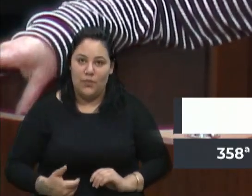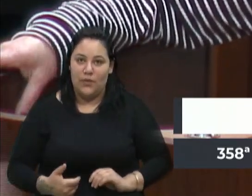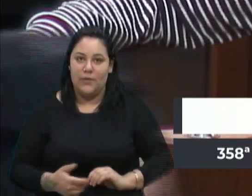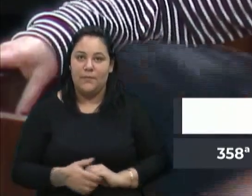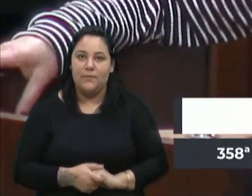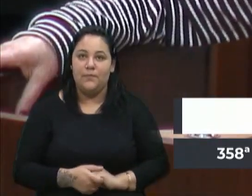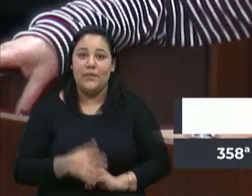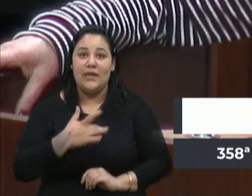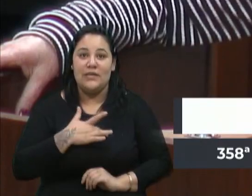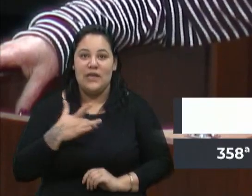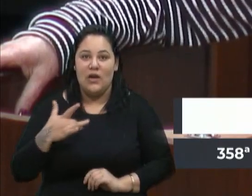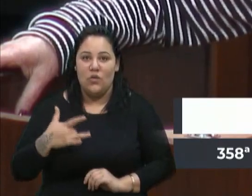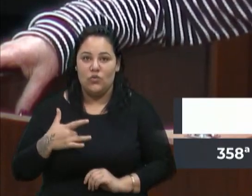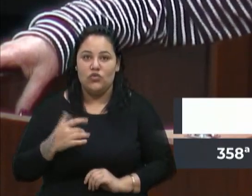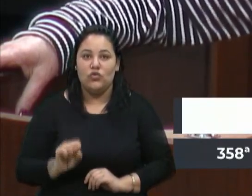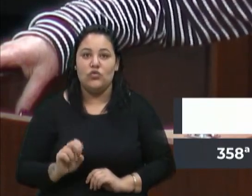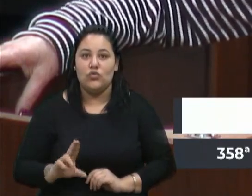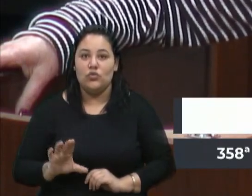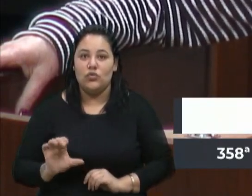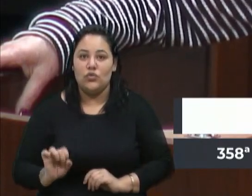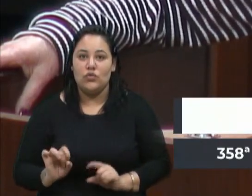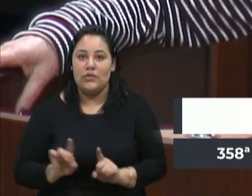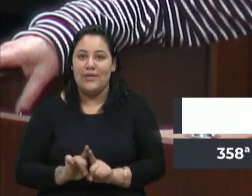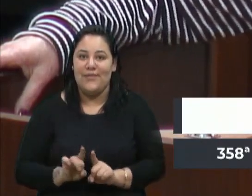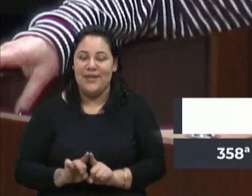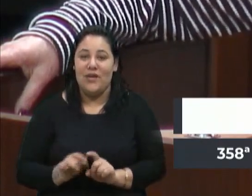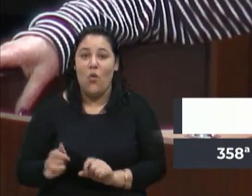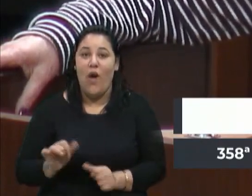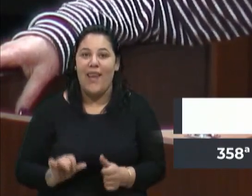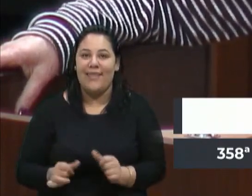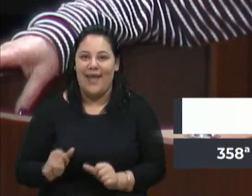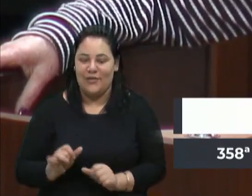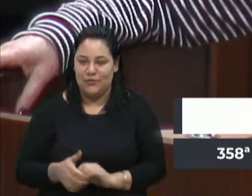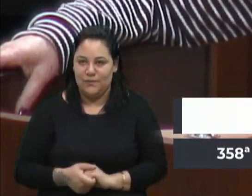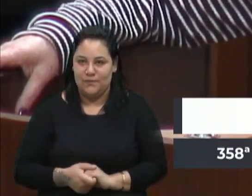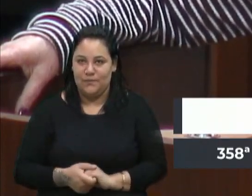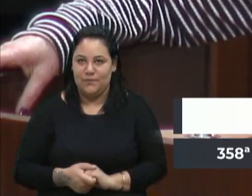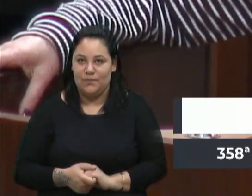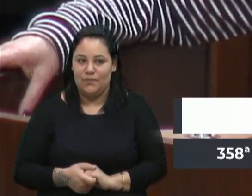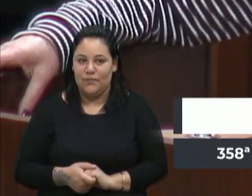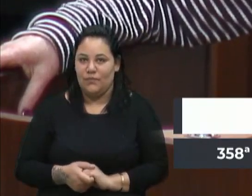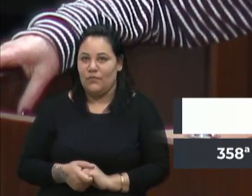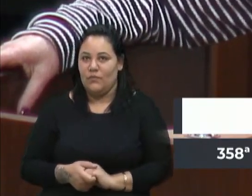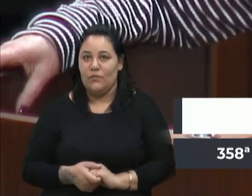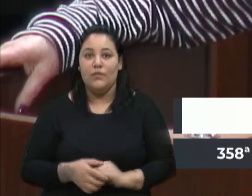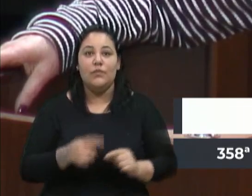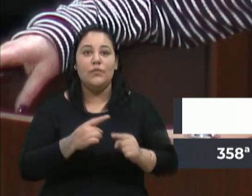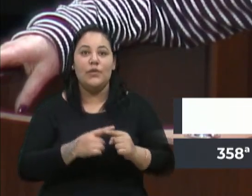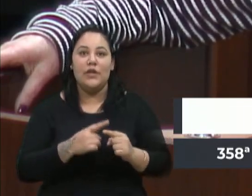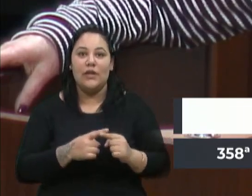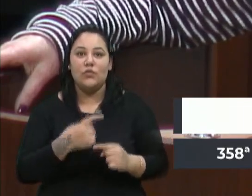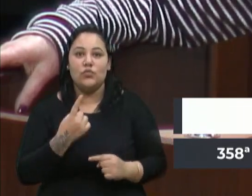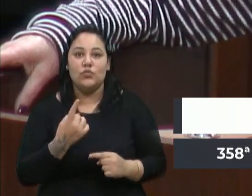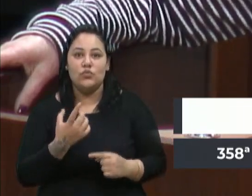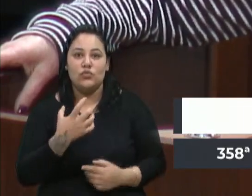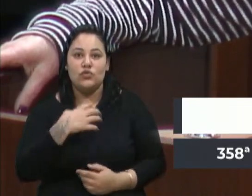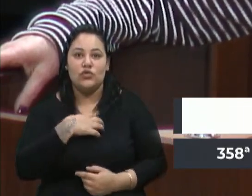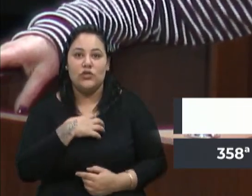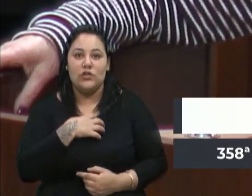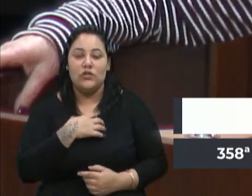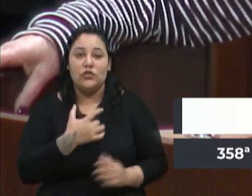da saúde e do SUS de qualidade. Porque, eu diria assim, uma das formas